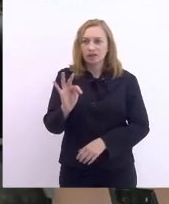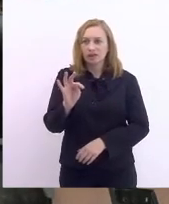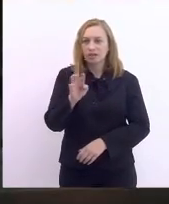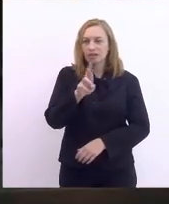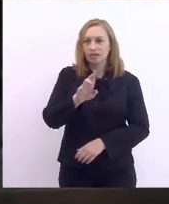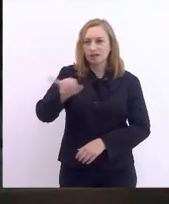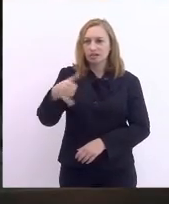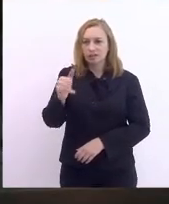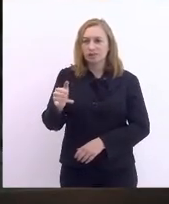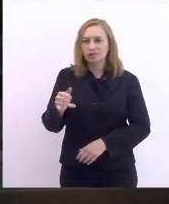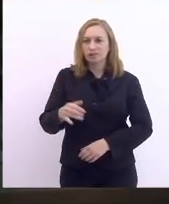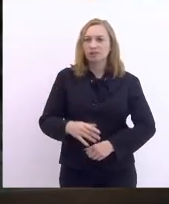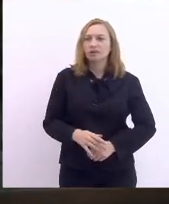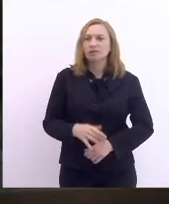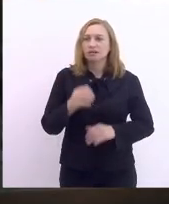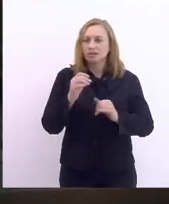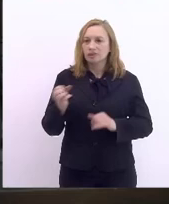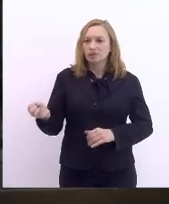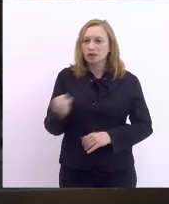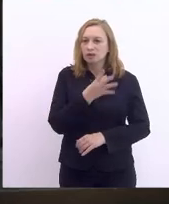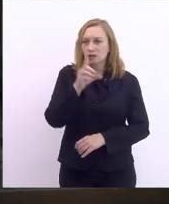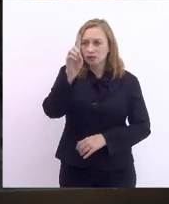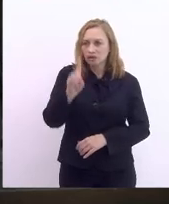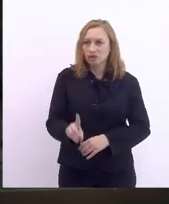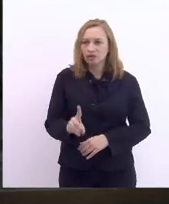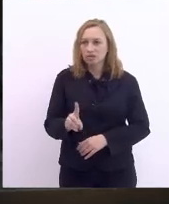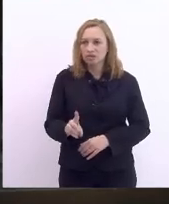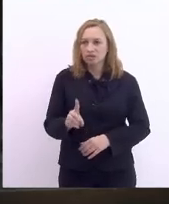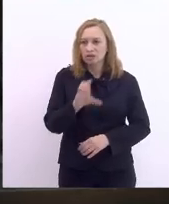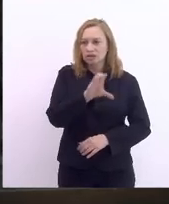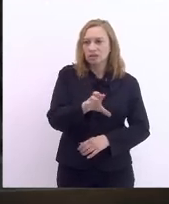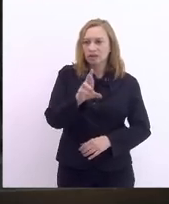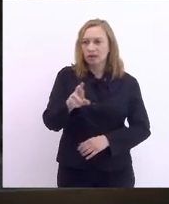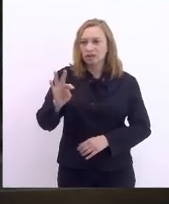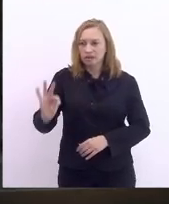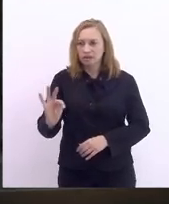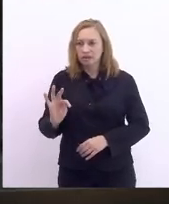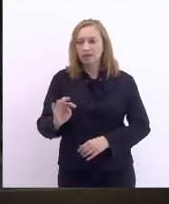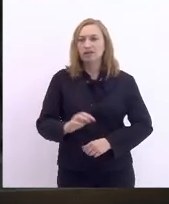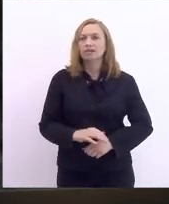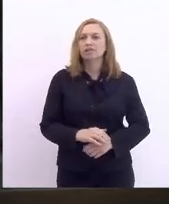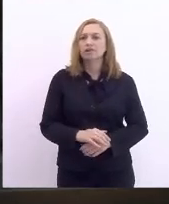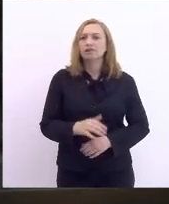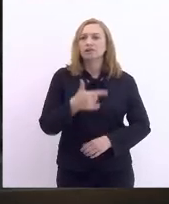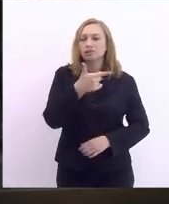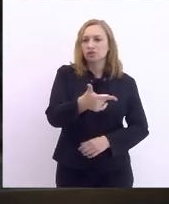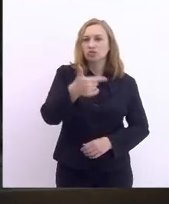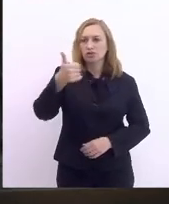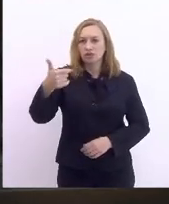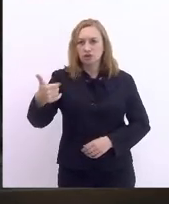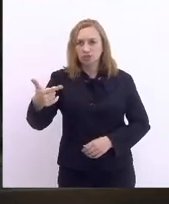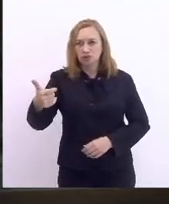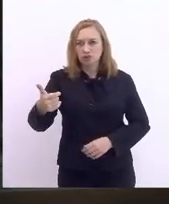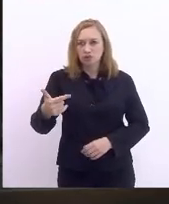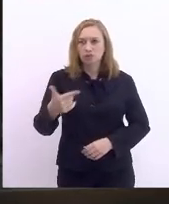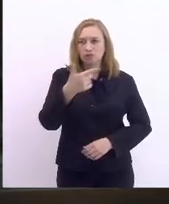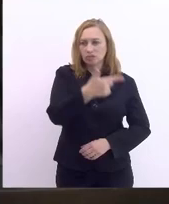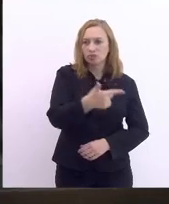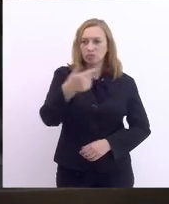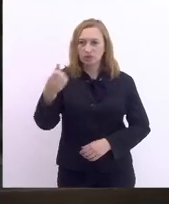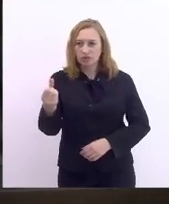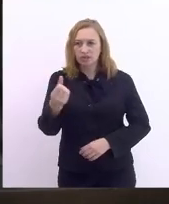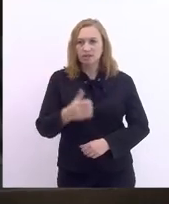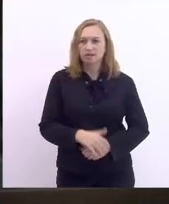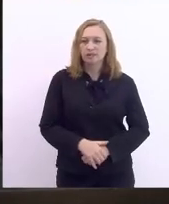declarado empossado a nova diretoria do crp-rj para o quadriênio 2022/2023